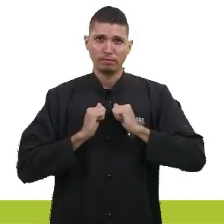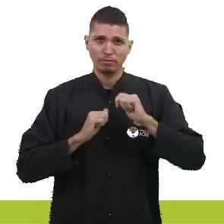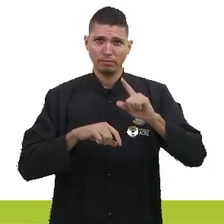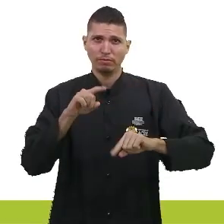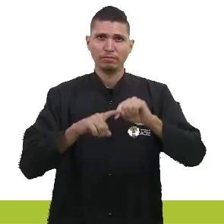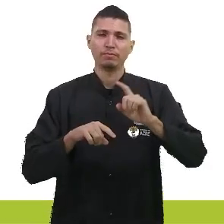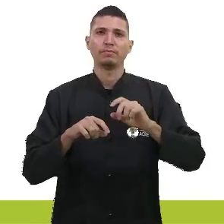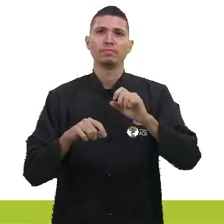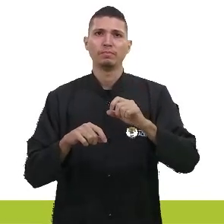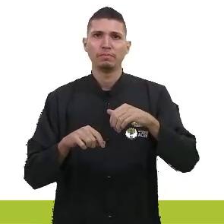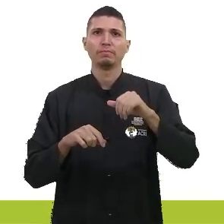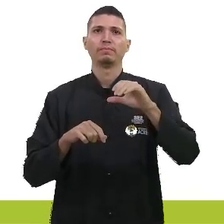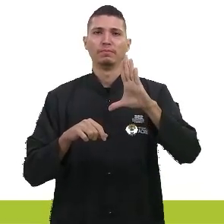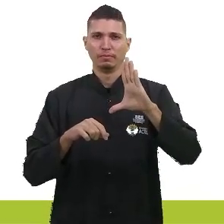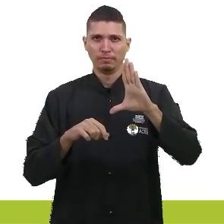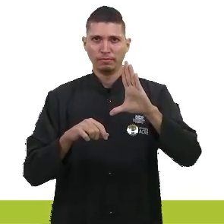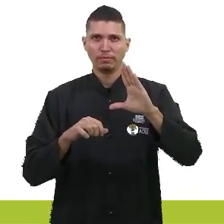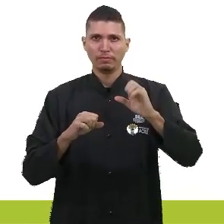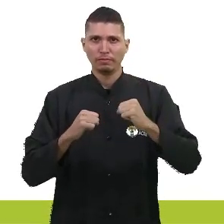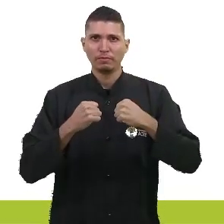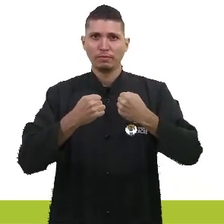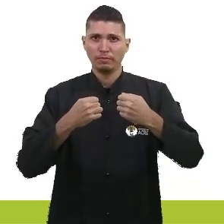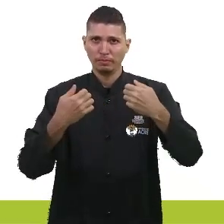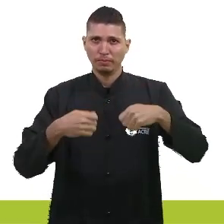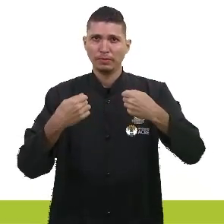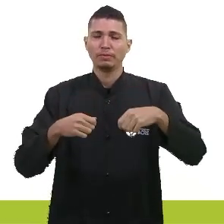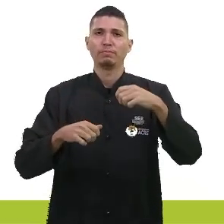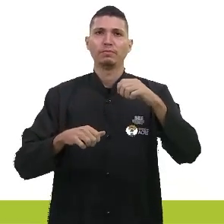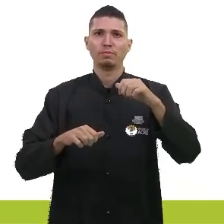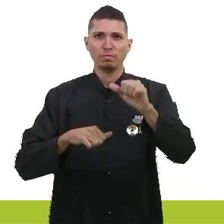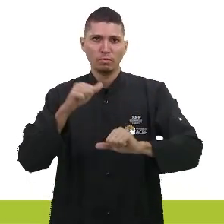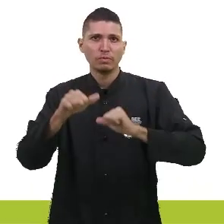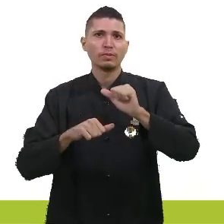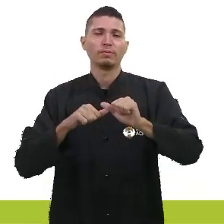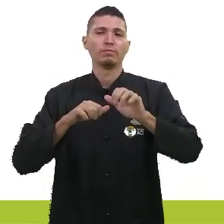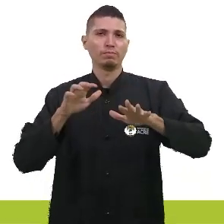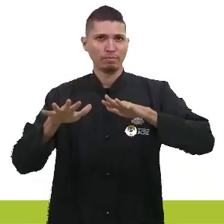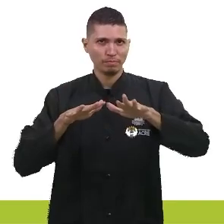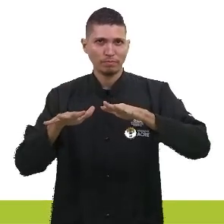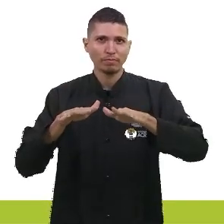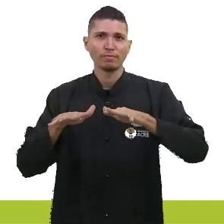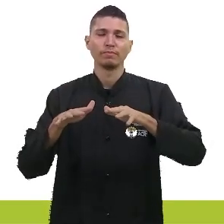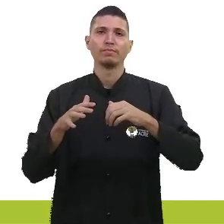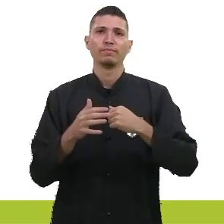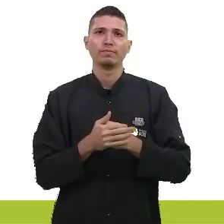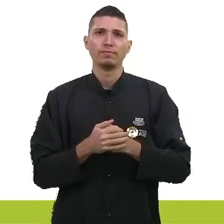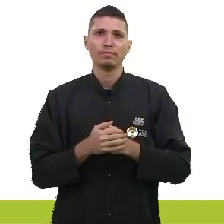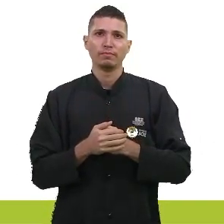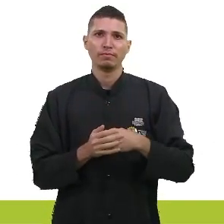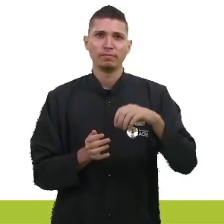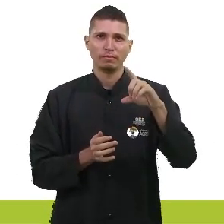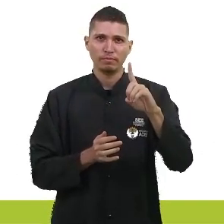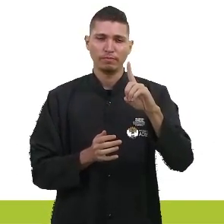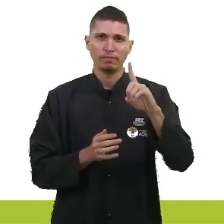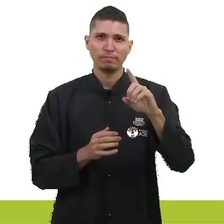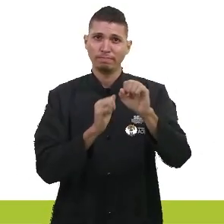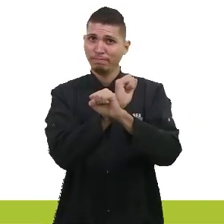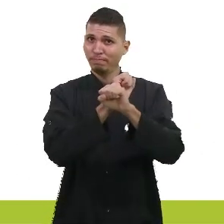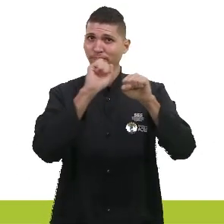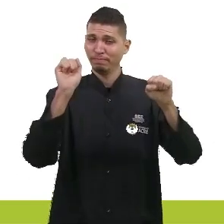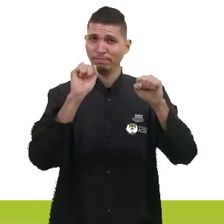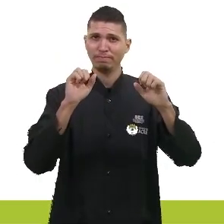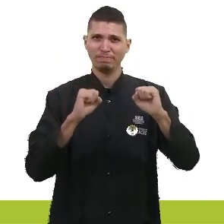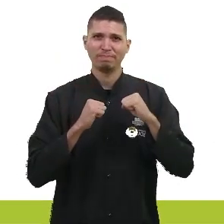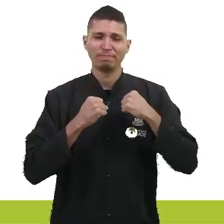a força necessária para modificar o seu movimento. A D, é impossível que a